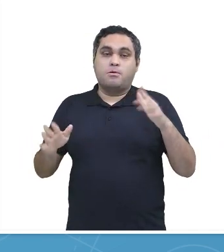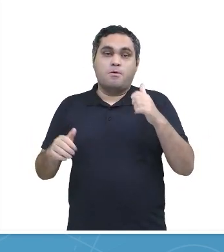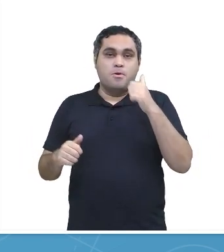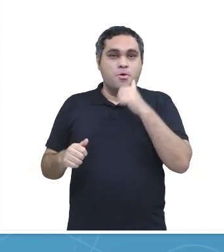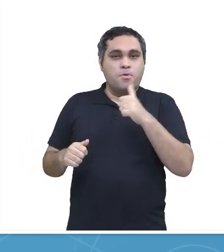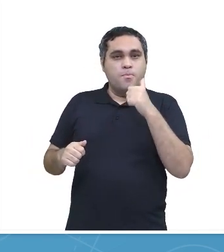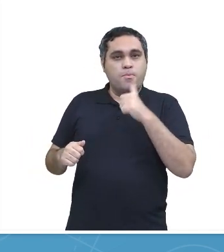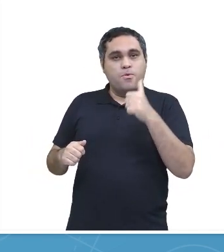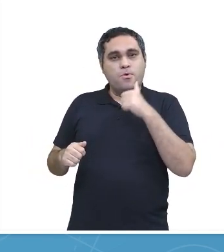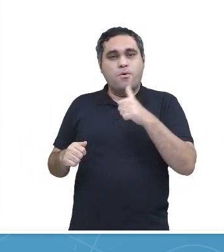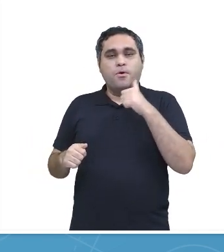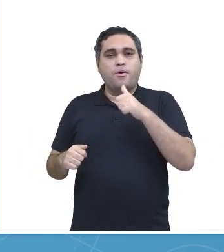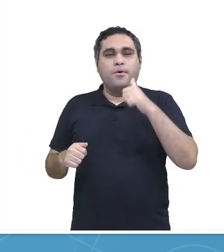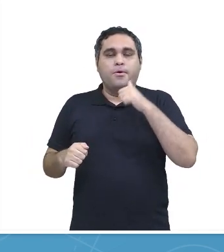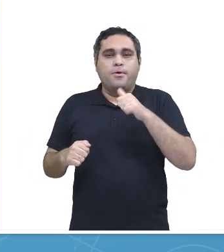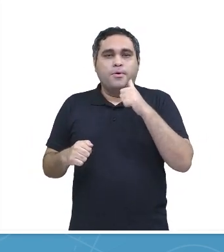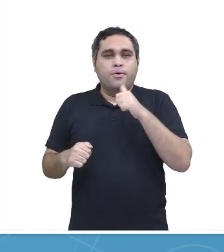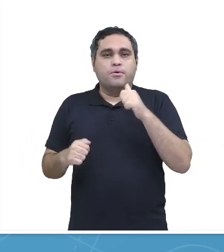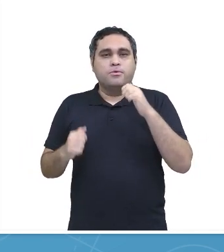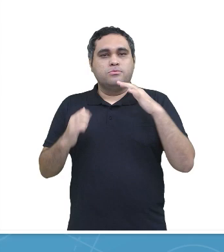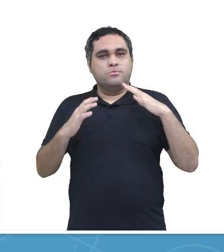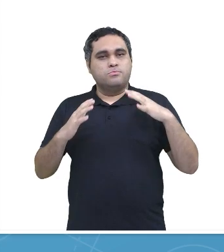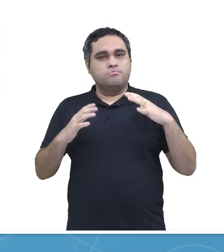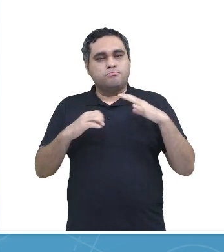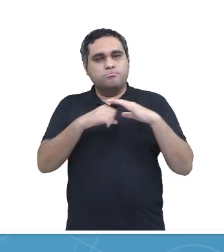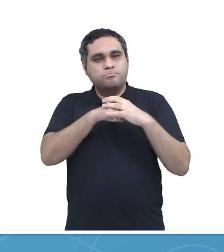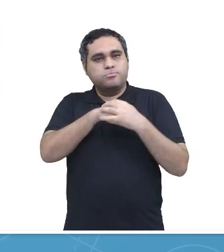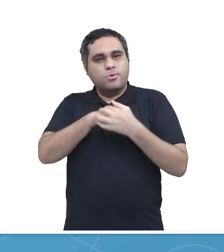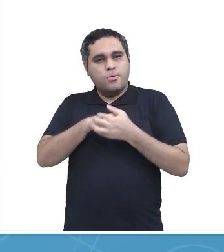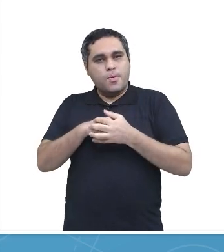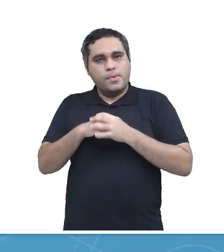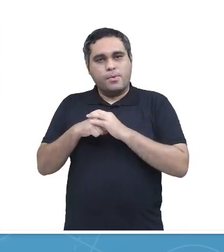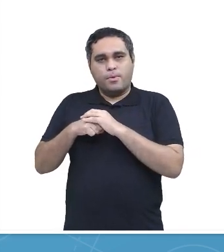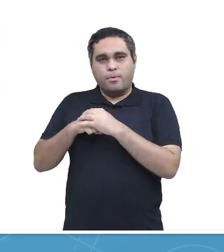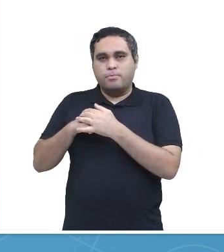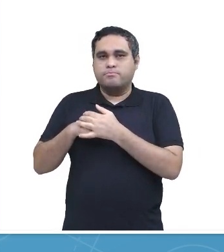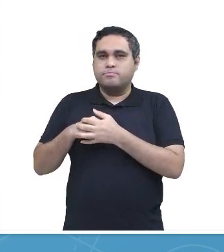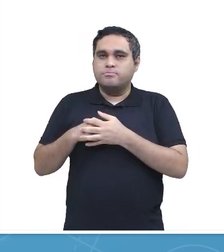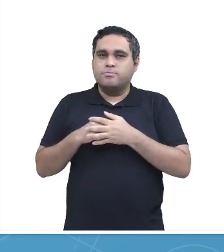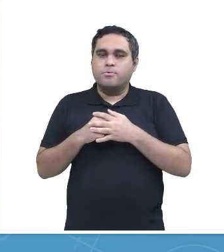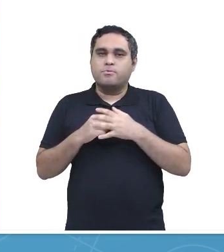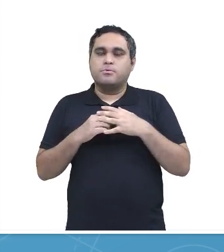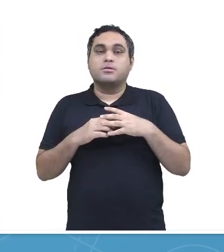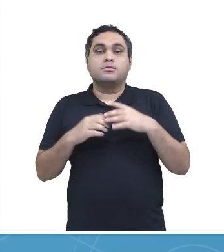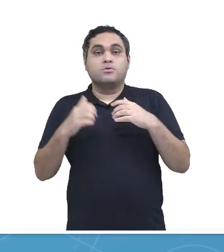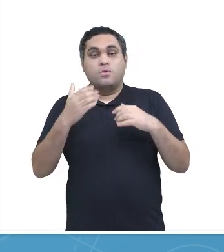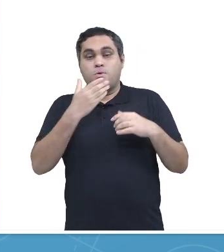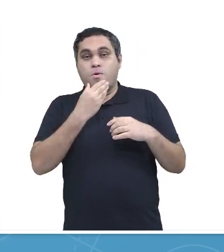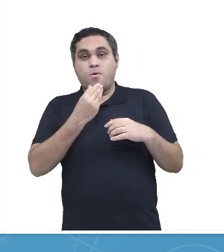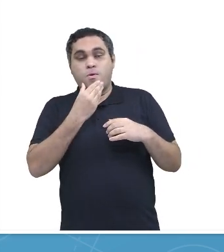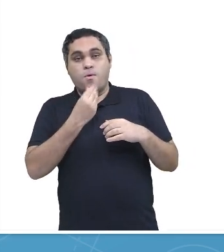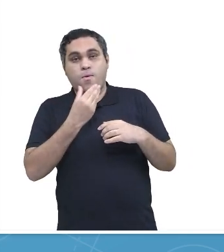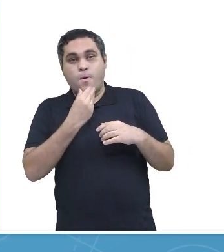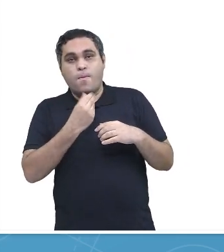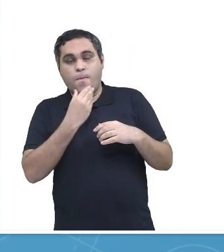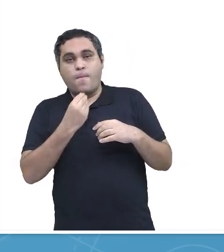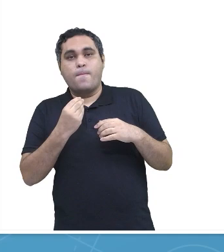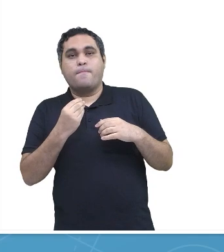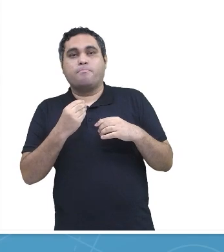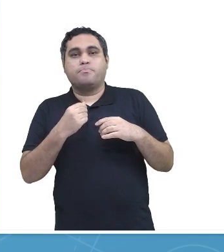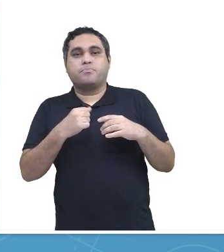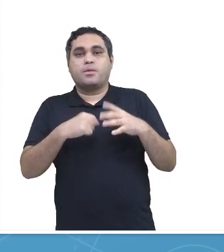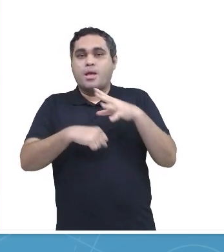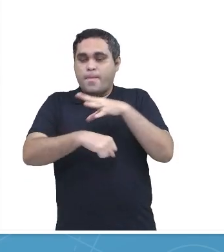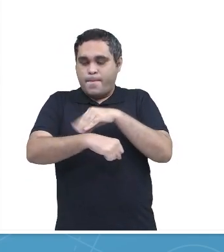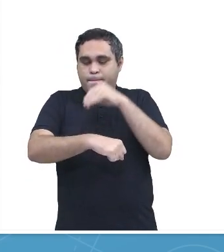a surgir os seios. Nos rapazes também ocorrem mudanças com crescimento